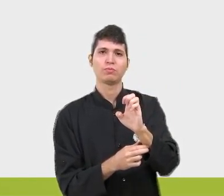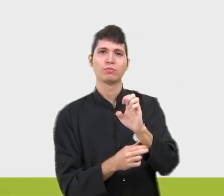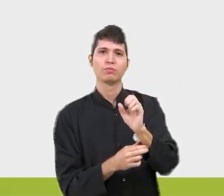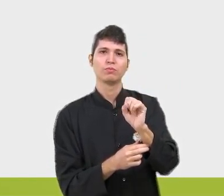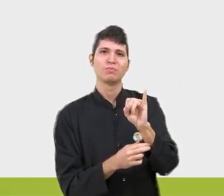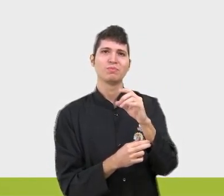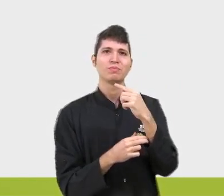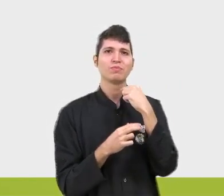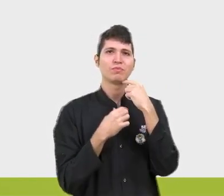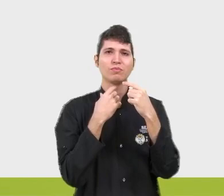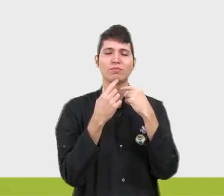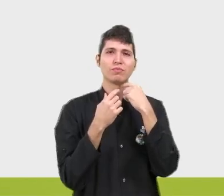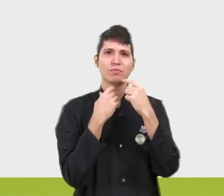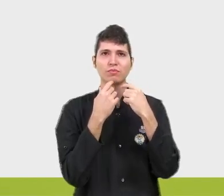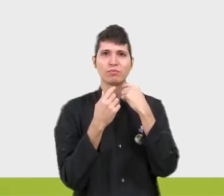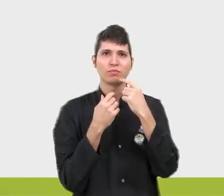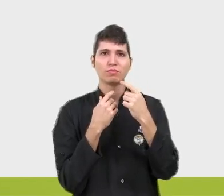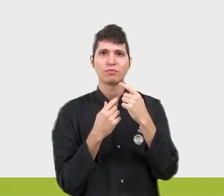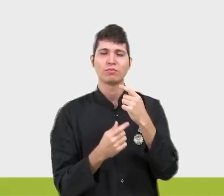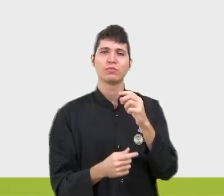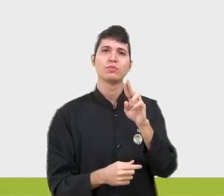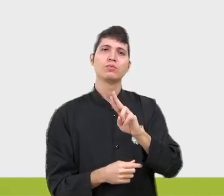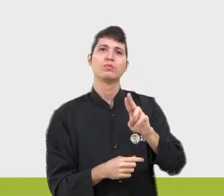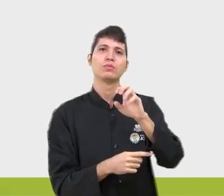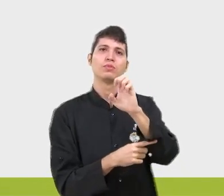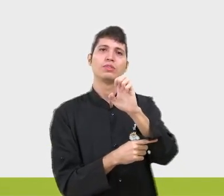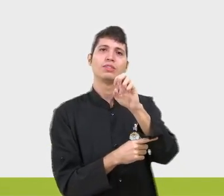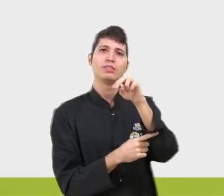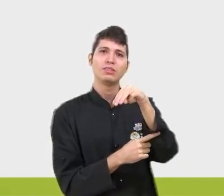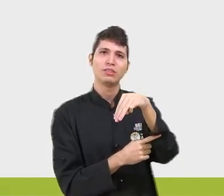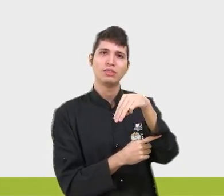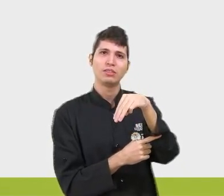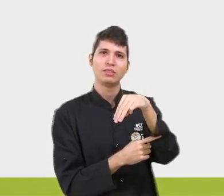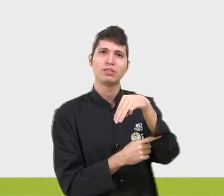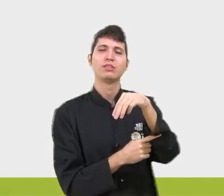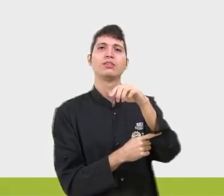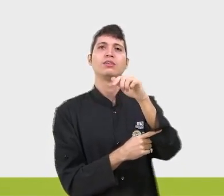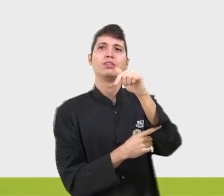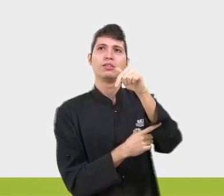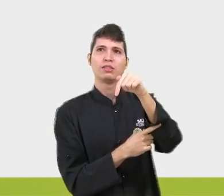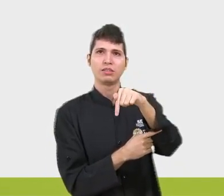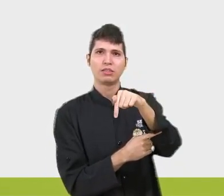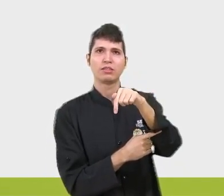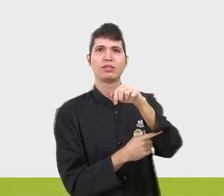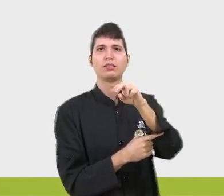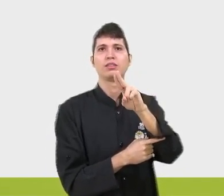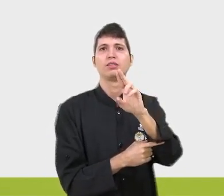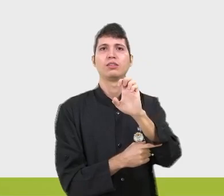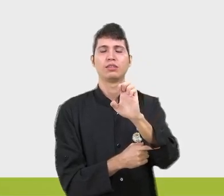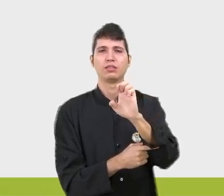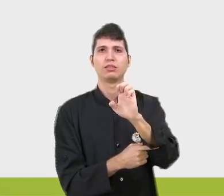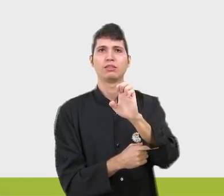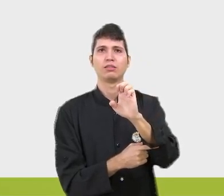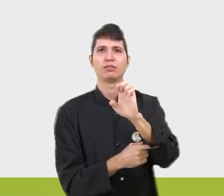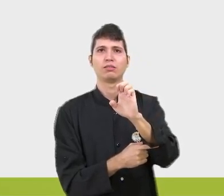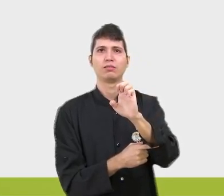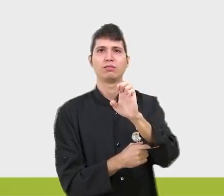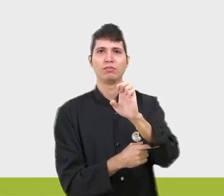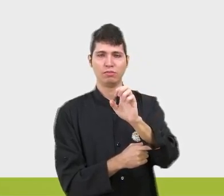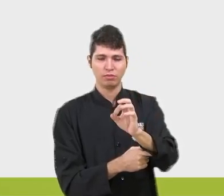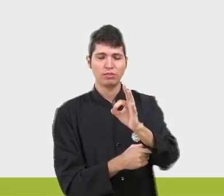redação? Uso o em que. Usando o em que, não vai ter dúvidas de nada, não vai estar errado, tá, gente? Vai estar